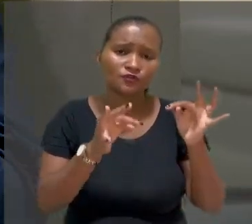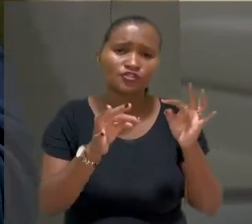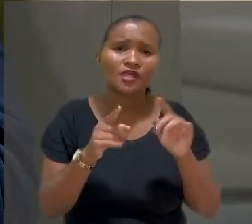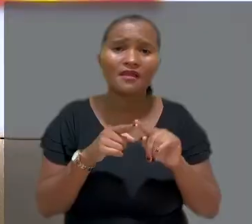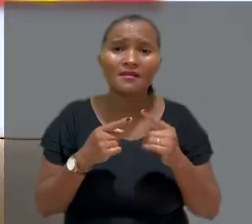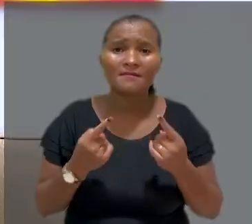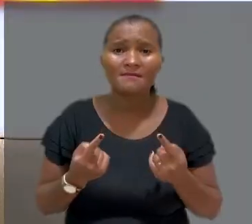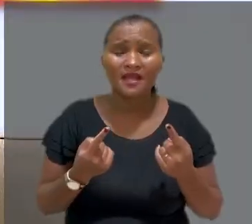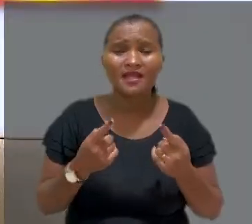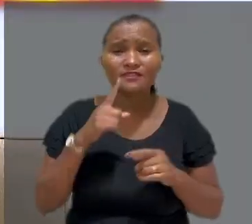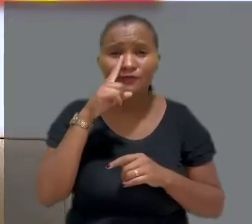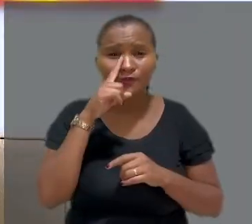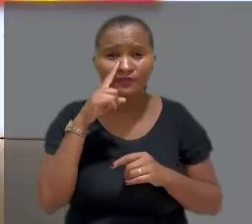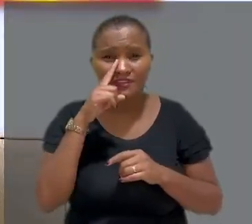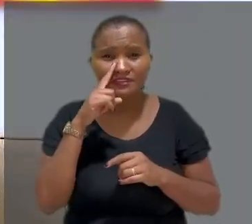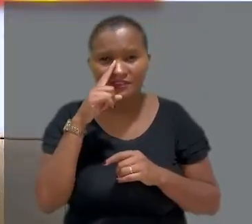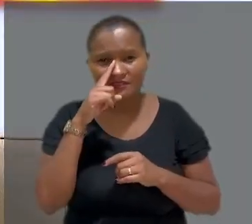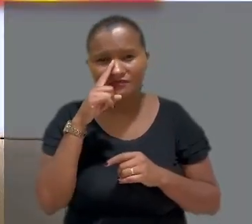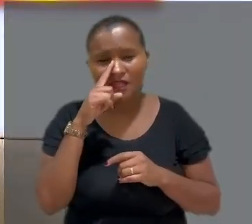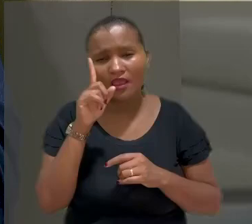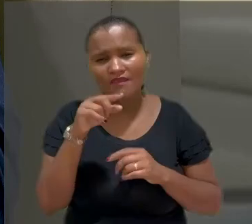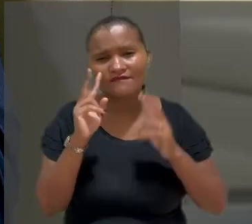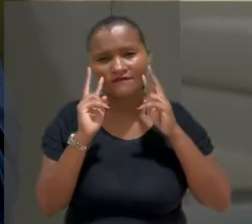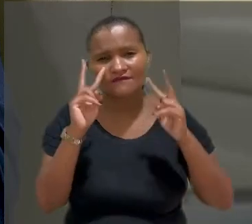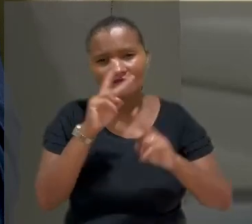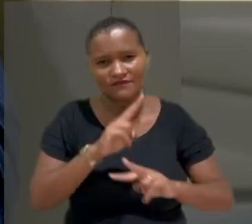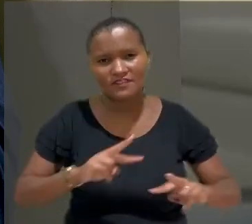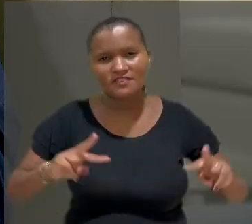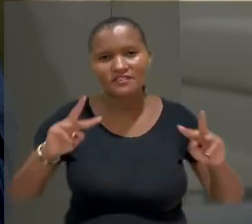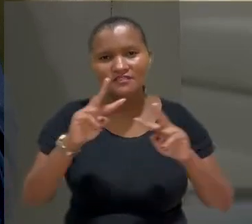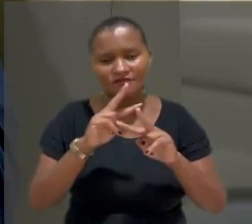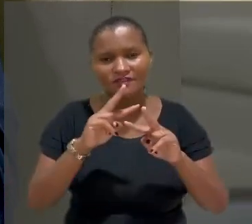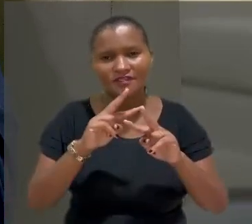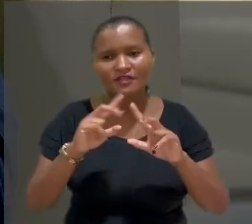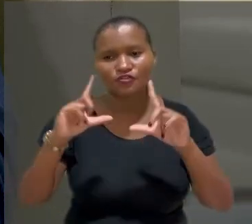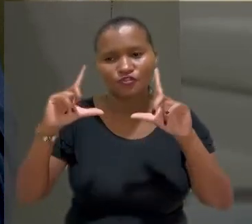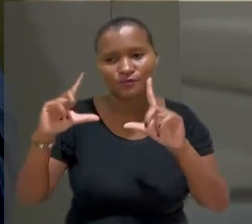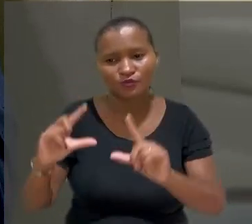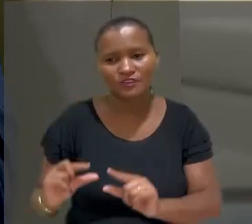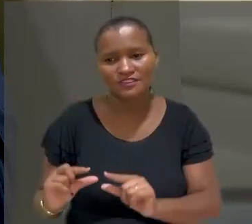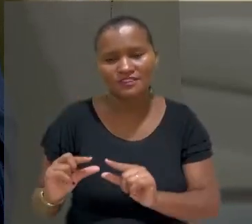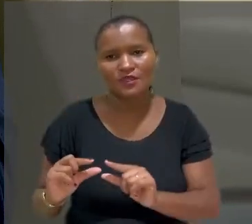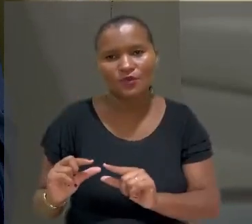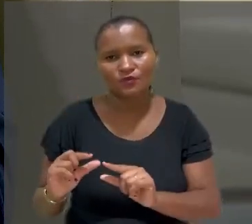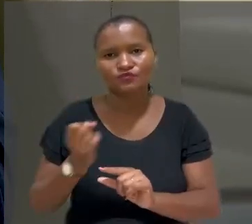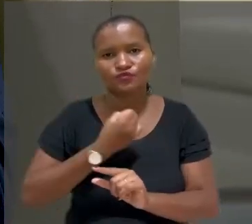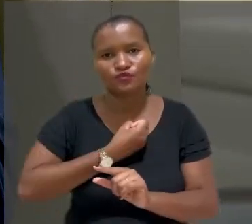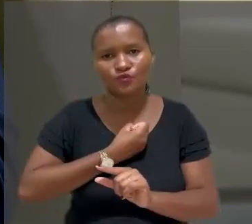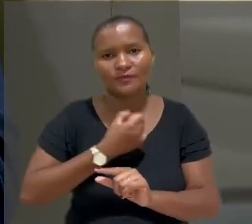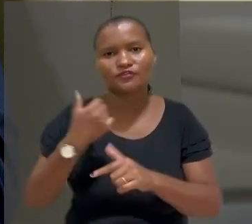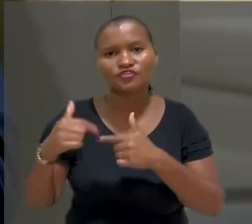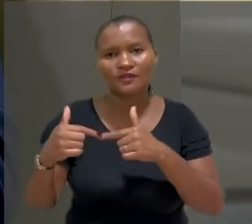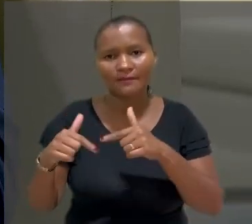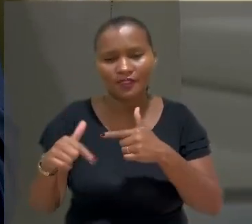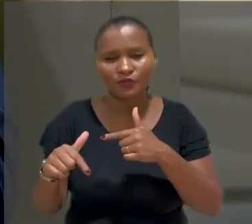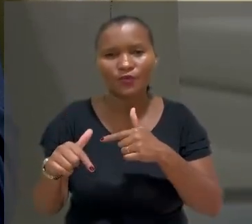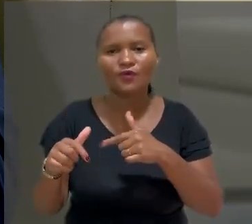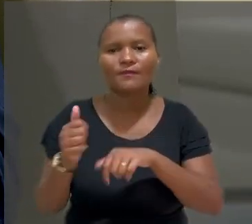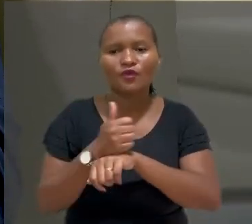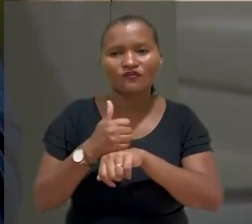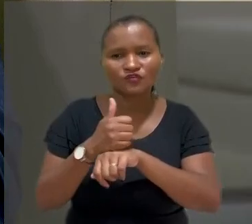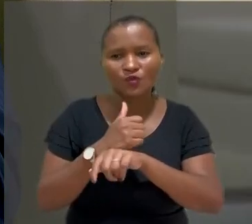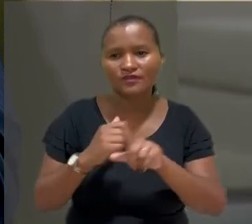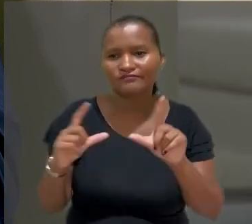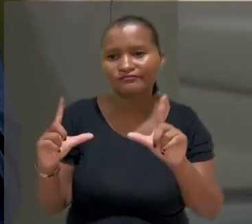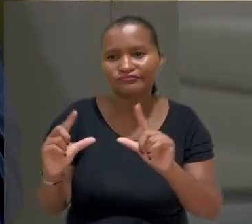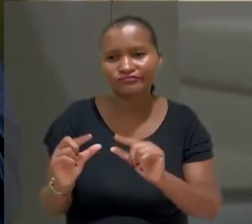dessa tecnologia. De todo modo, os riscos são riscos visíveis à redução numérica de trabalhadores, à supressão